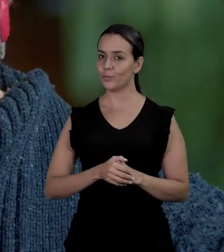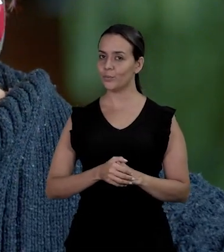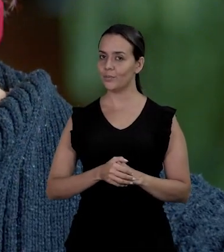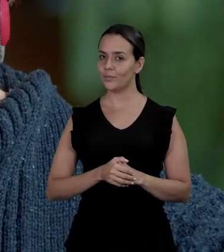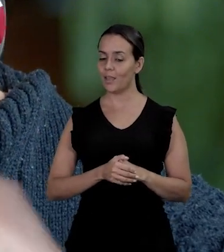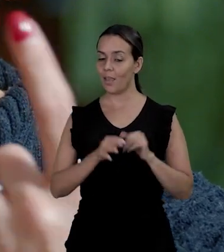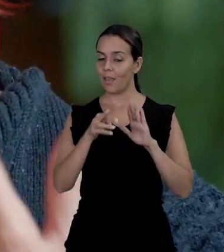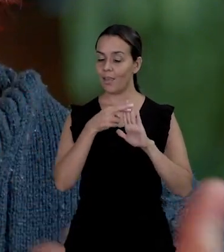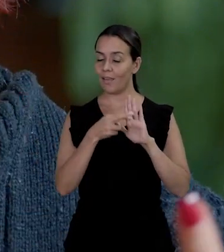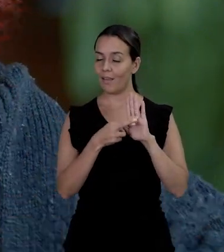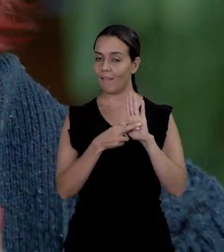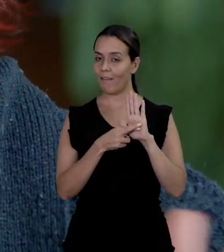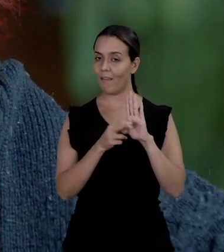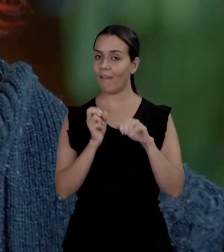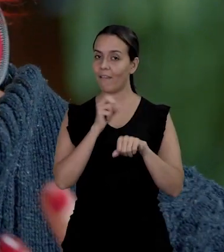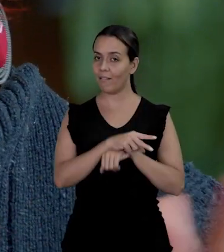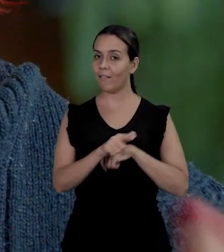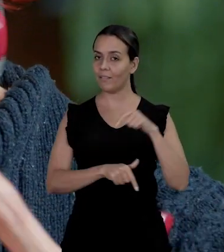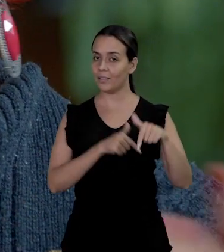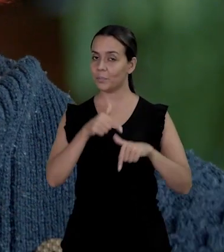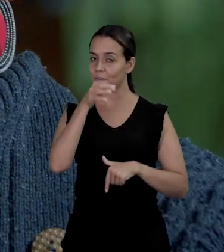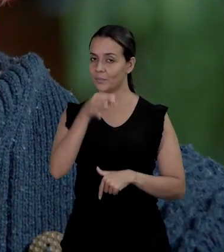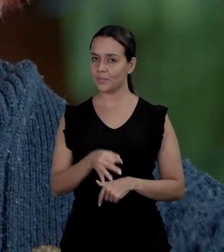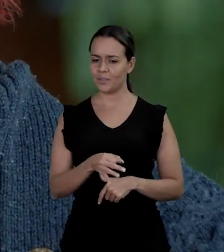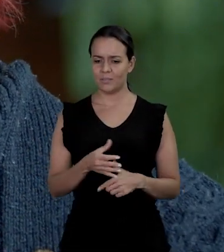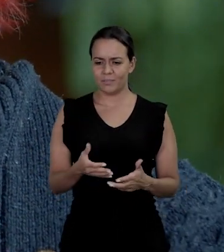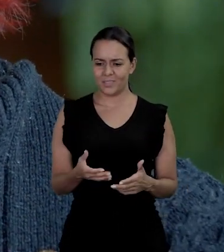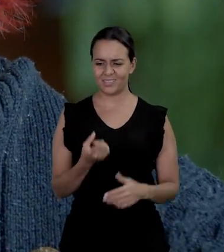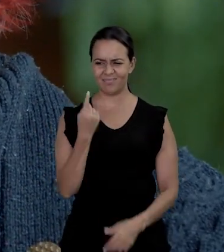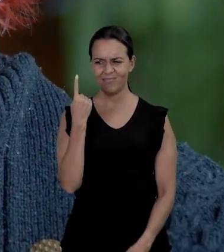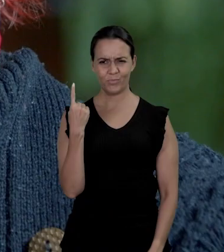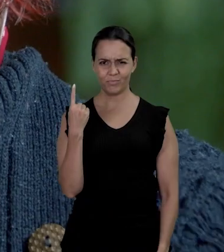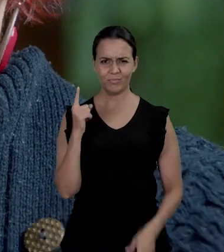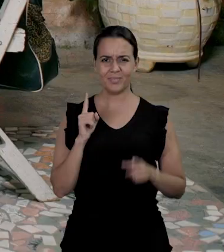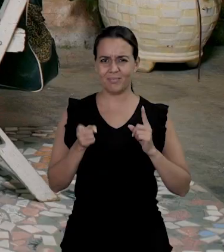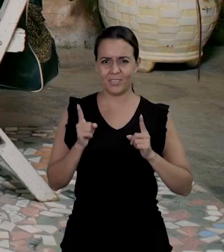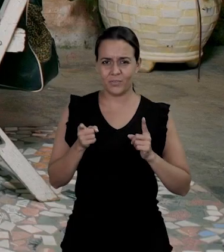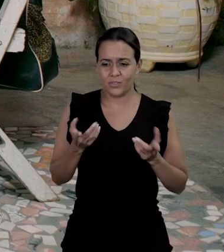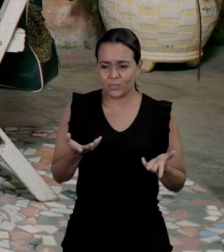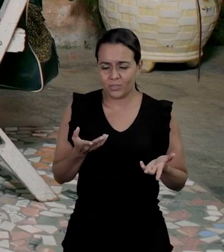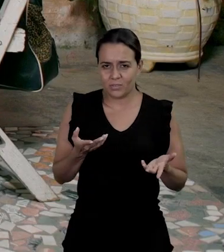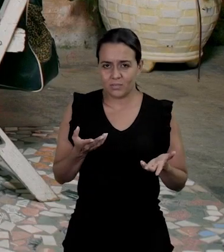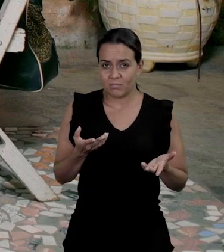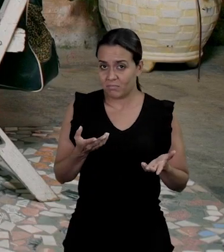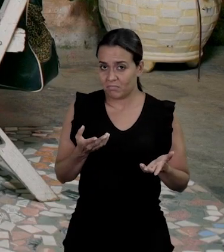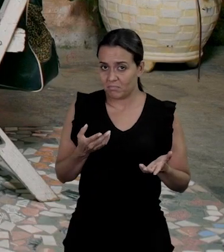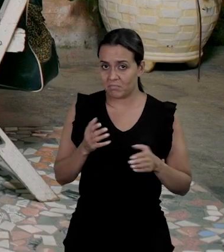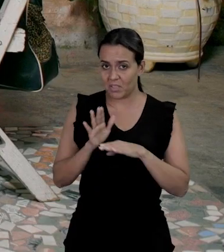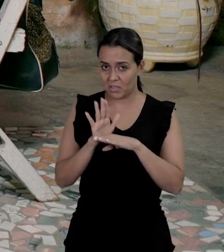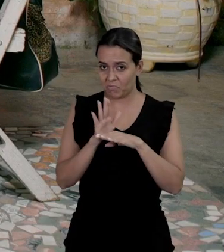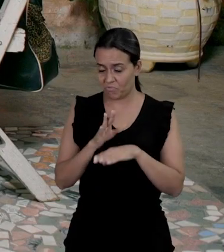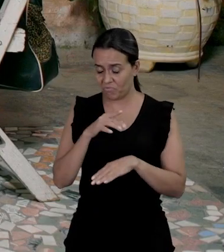justo? Ela só tem uma travesti? Gente, quer dizer... Mas uma travesti na empresa é uma forma de você...